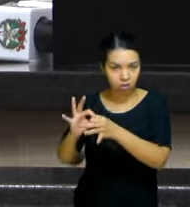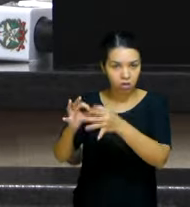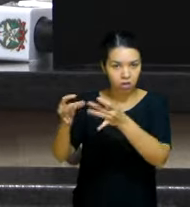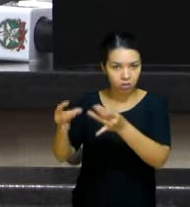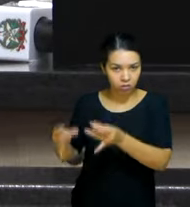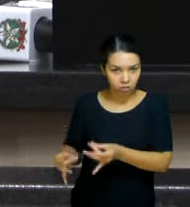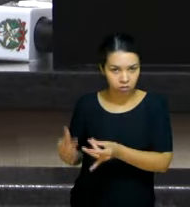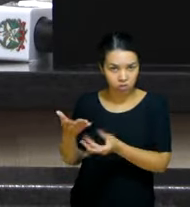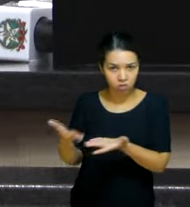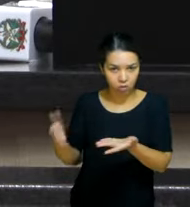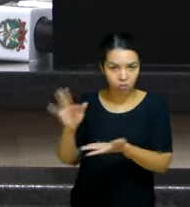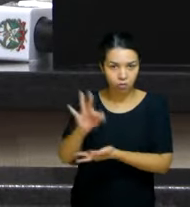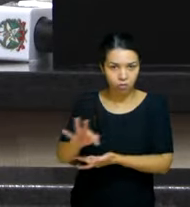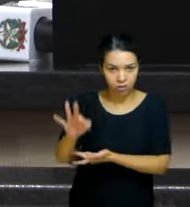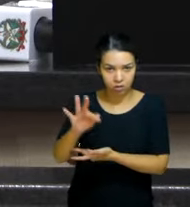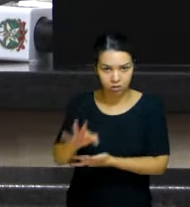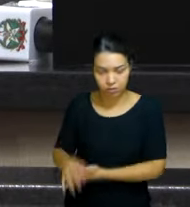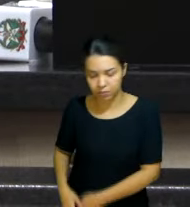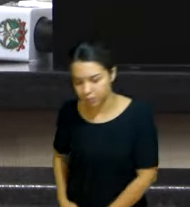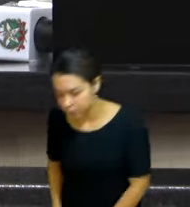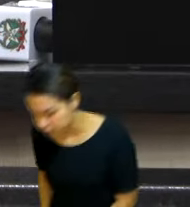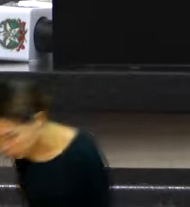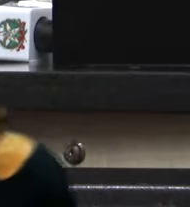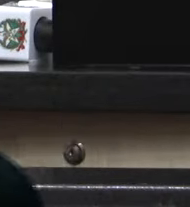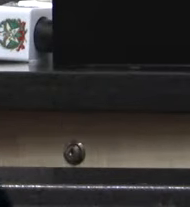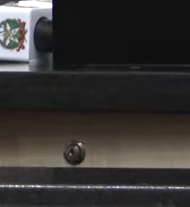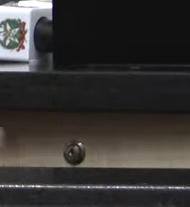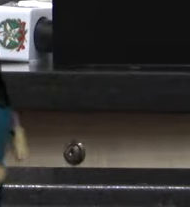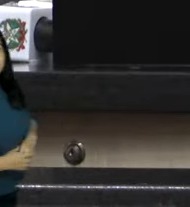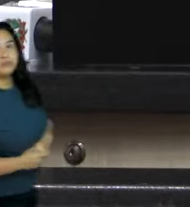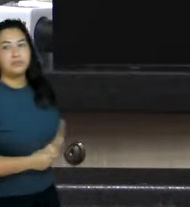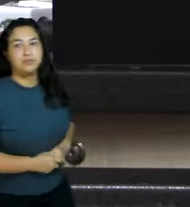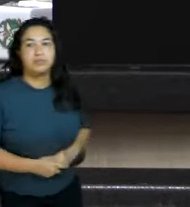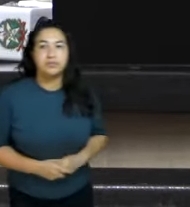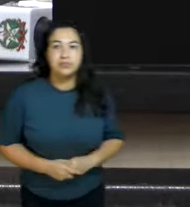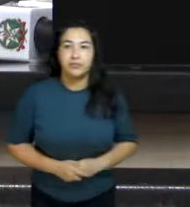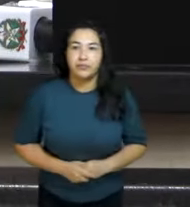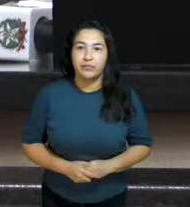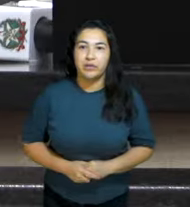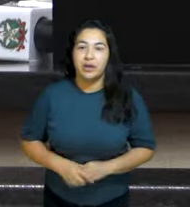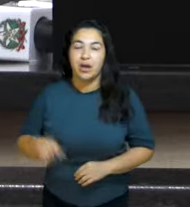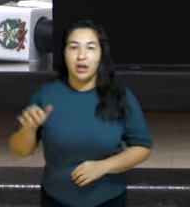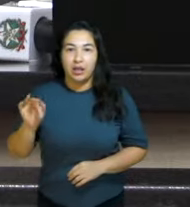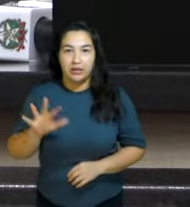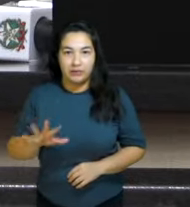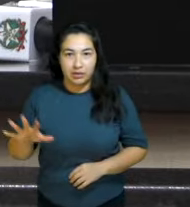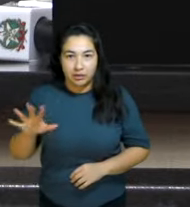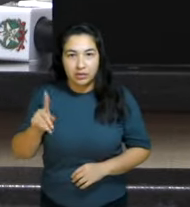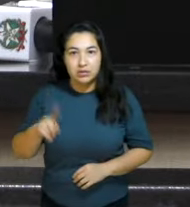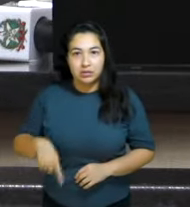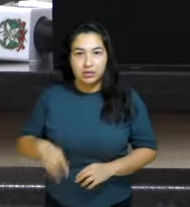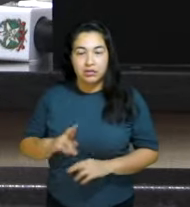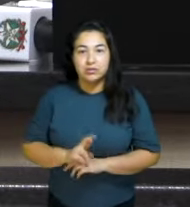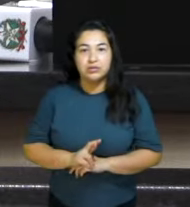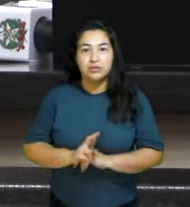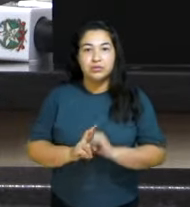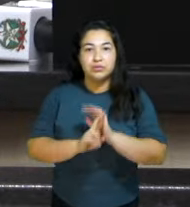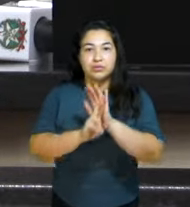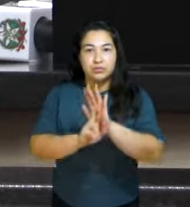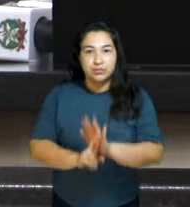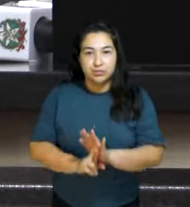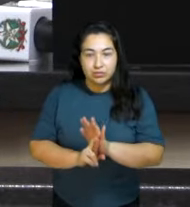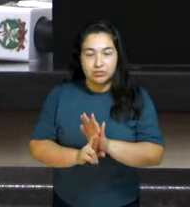às federações, por suas modalidades. São as federações as responsáveis pela realização dos